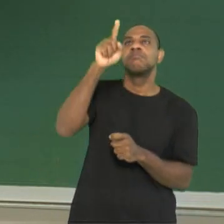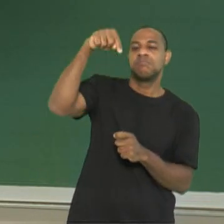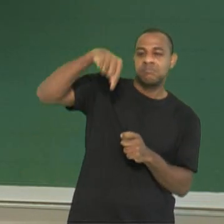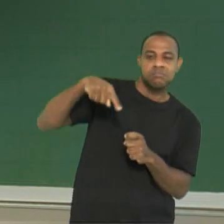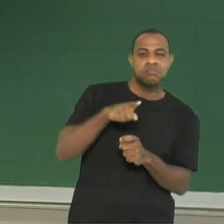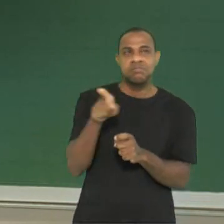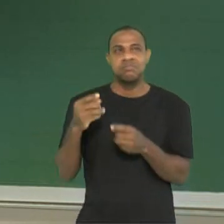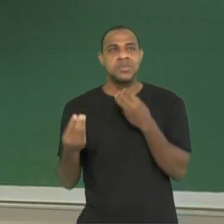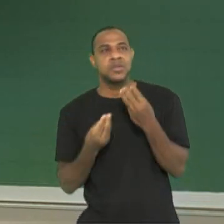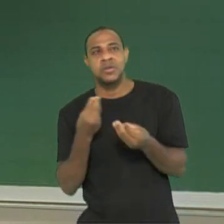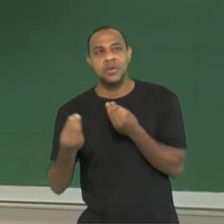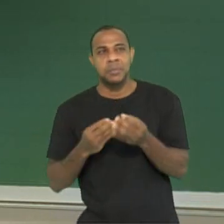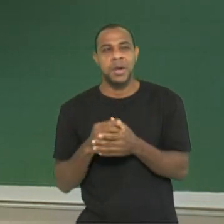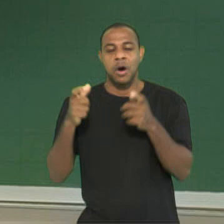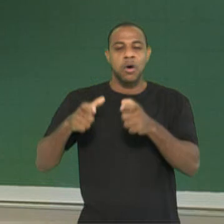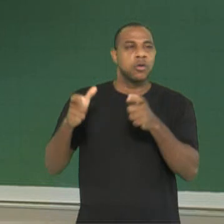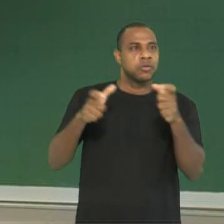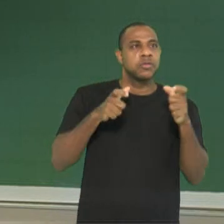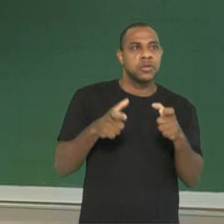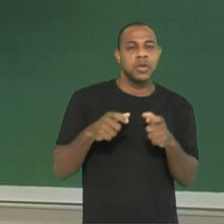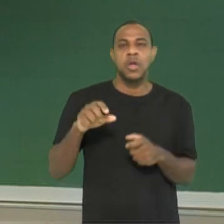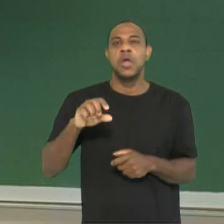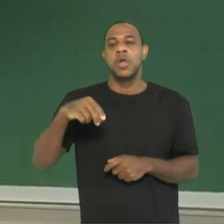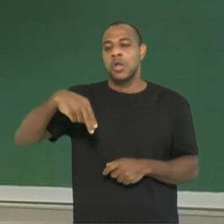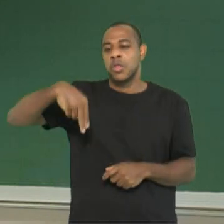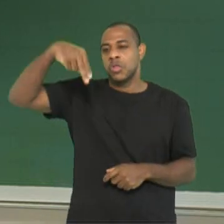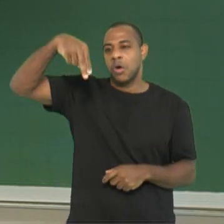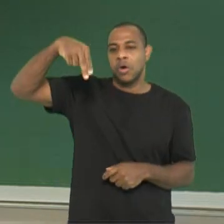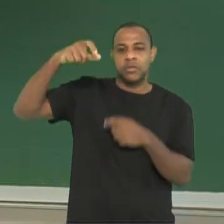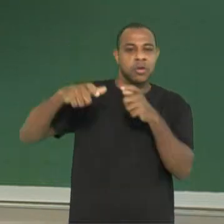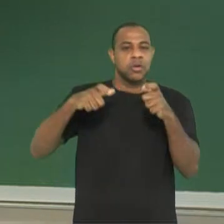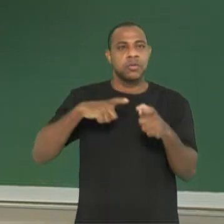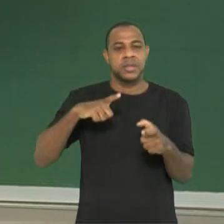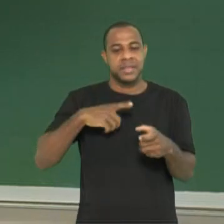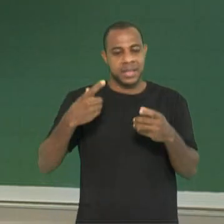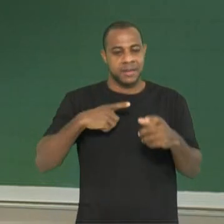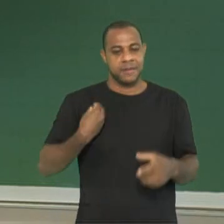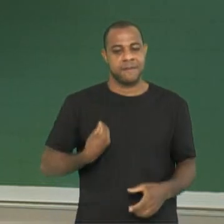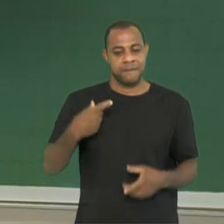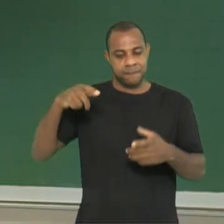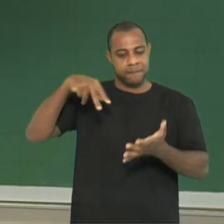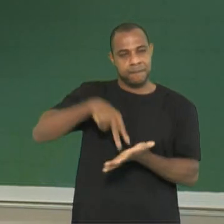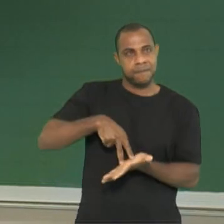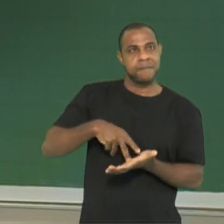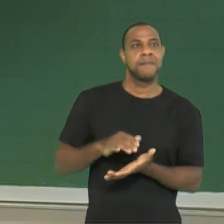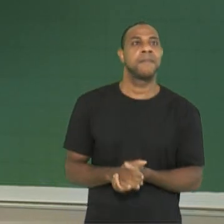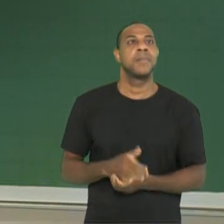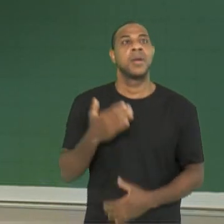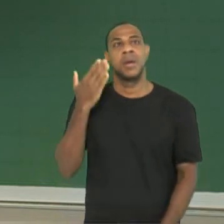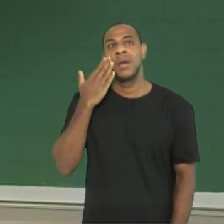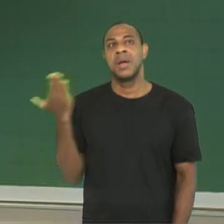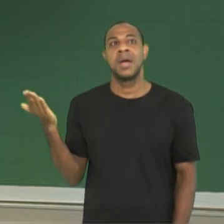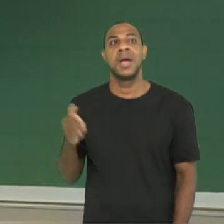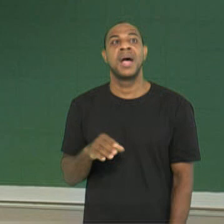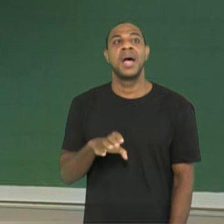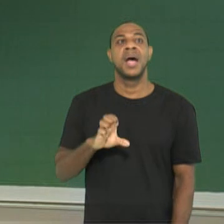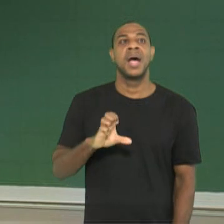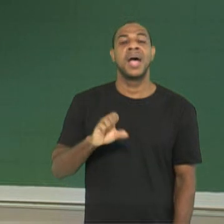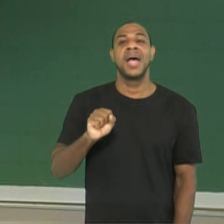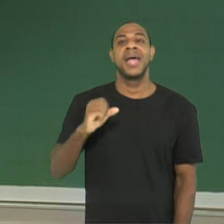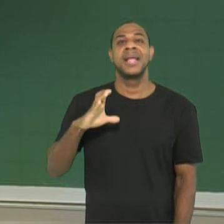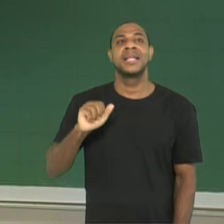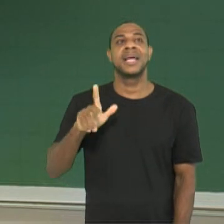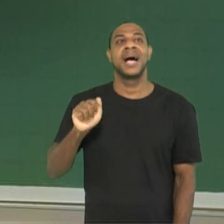você saber aonde fica esse norte no local aonde você está. Agora nós vamos falar de escalas